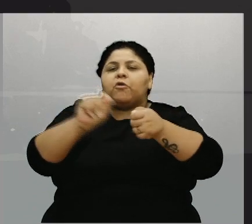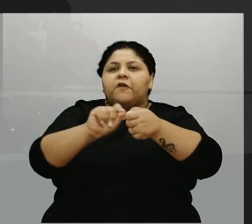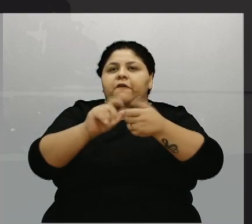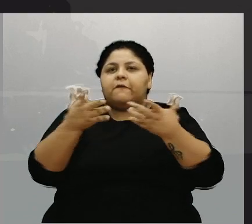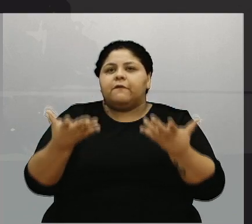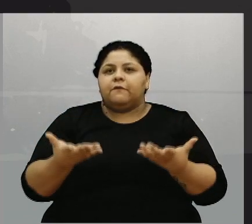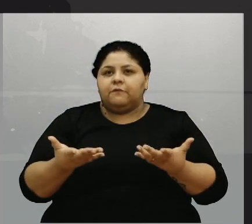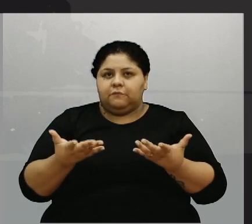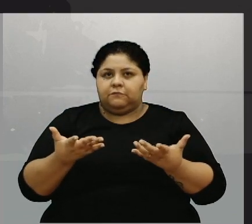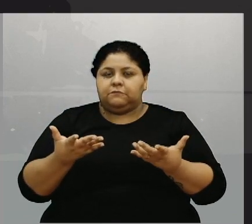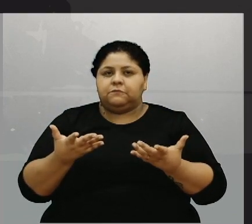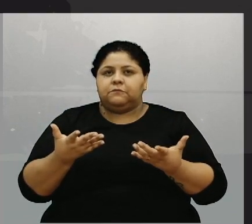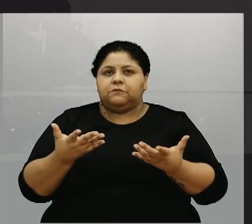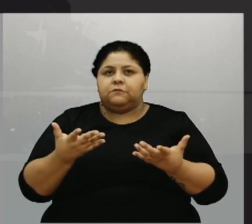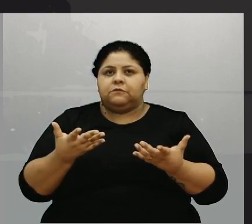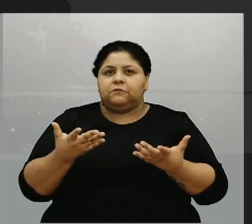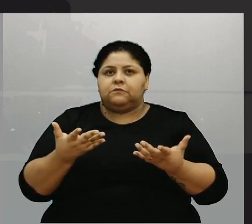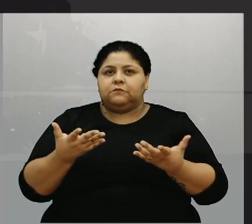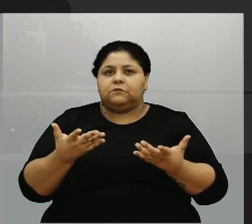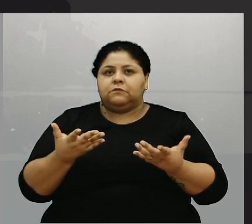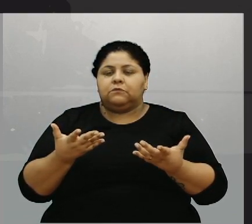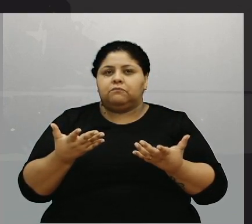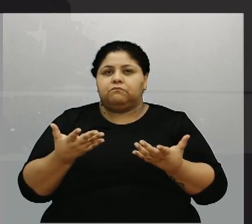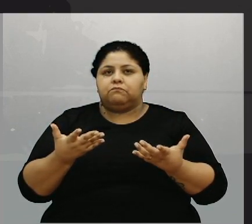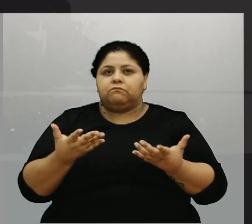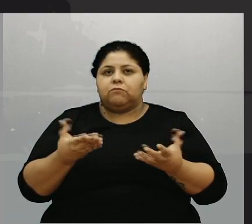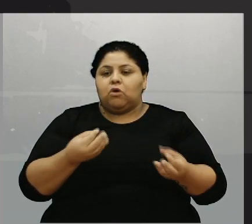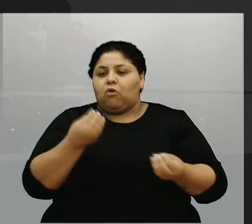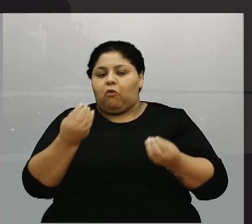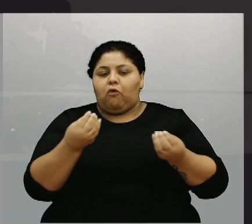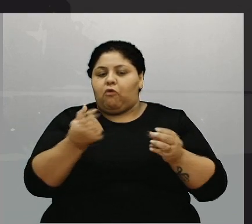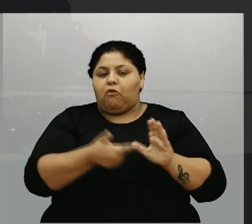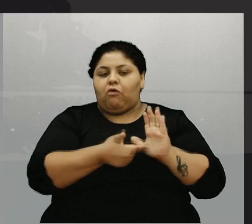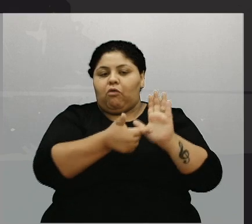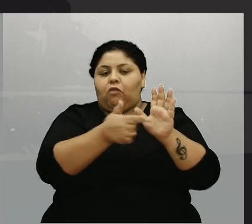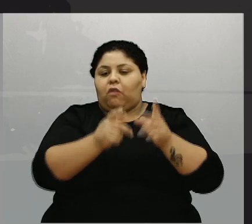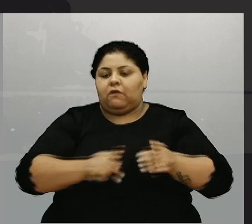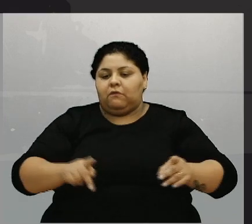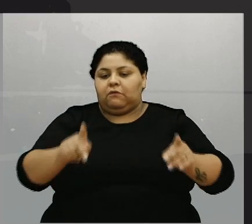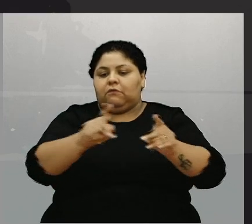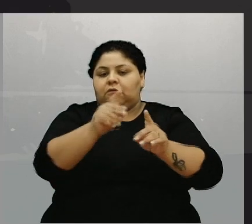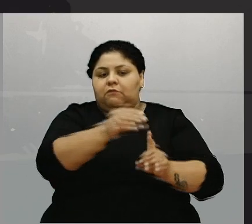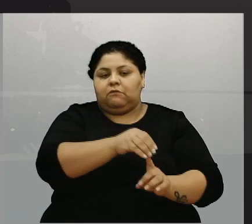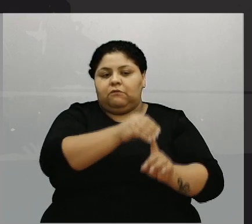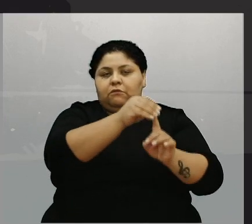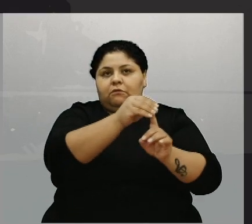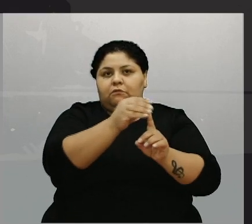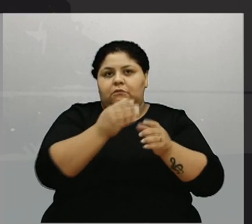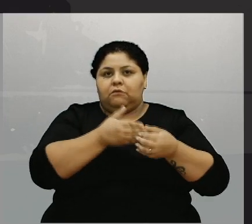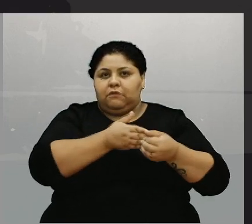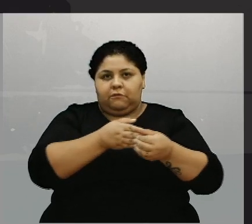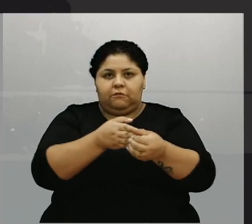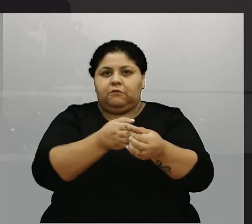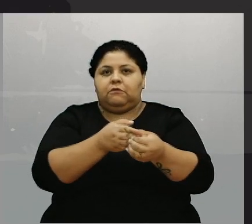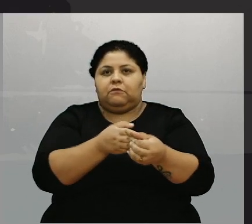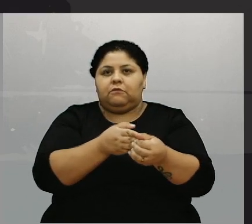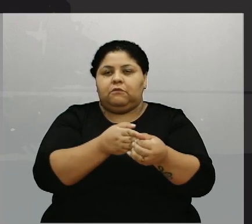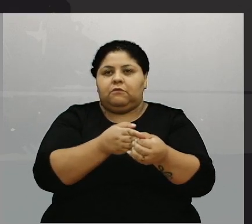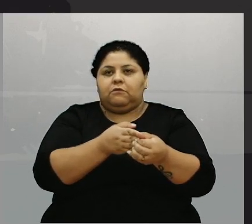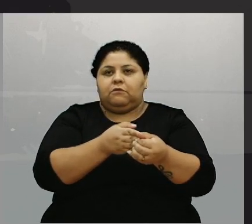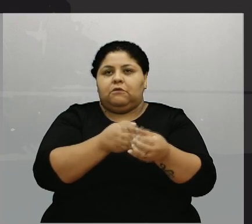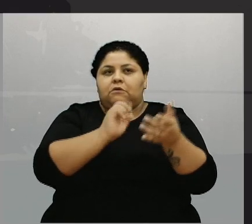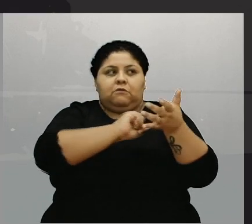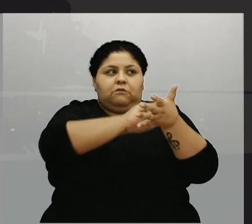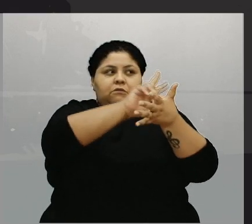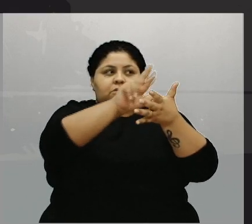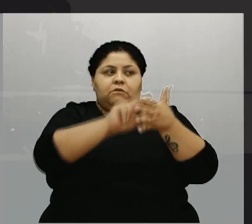feito como forma de mostrar à população, principalmente, que nos acompanha, porque isso são várias